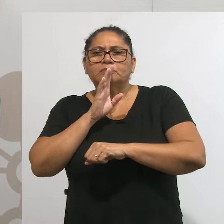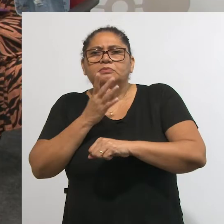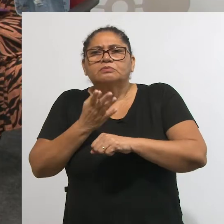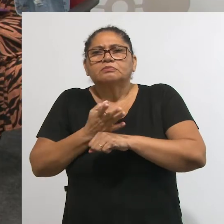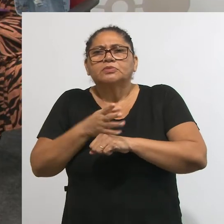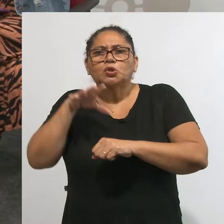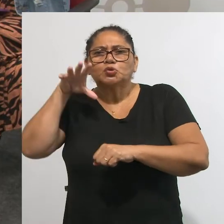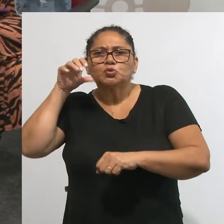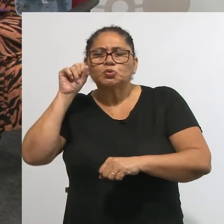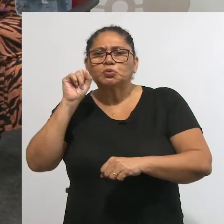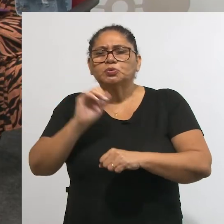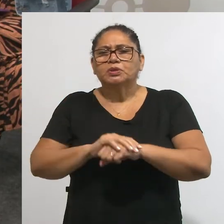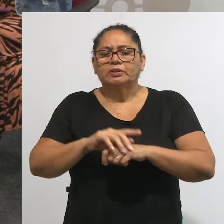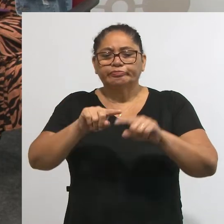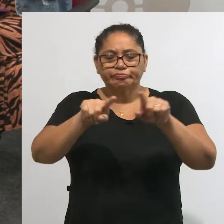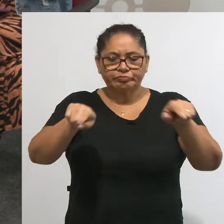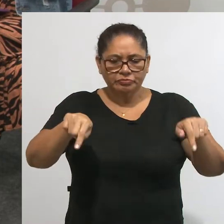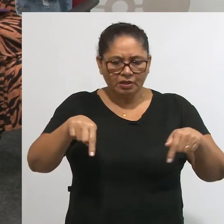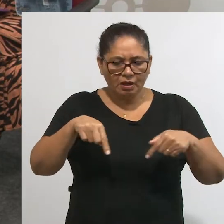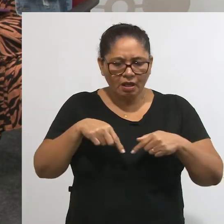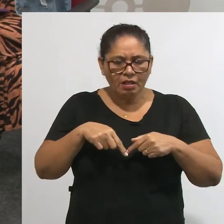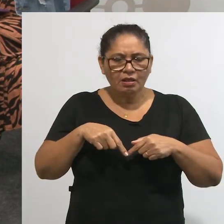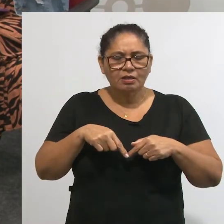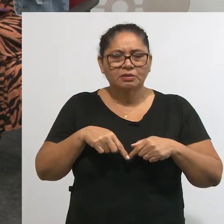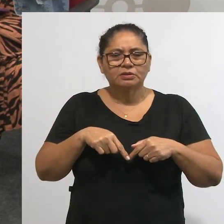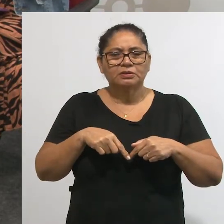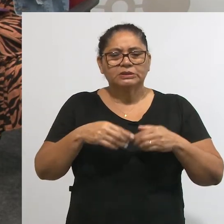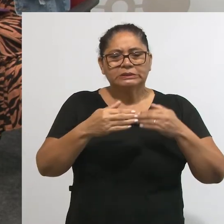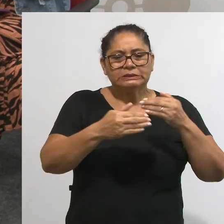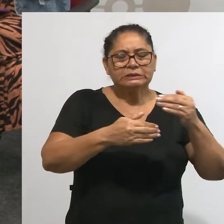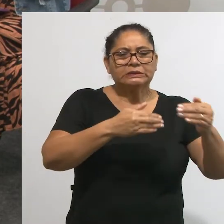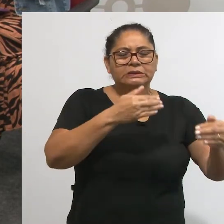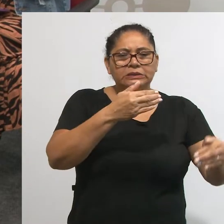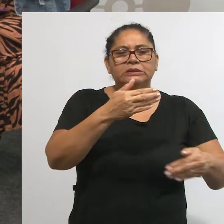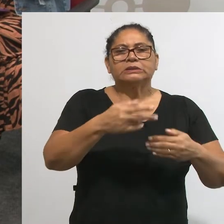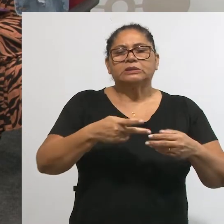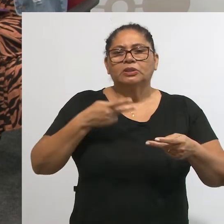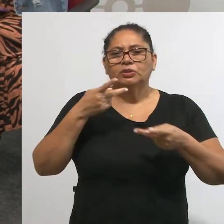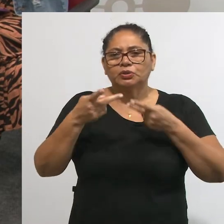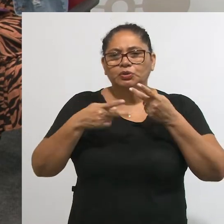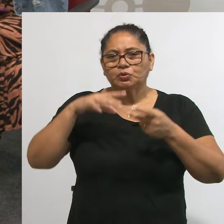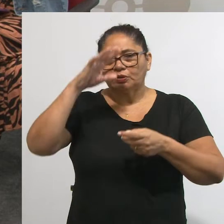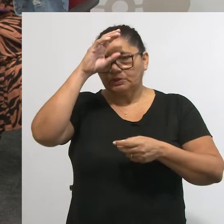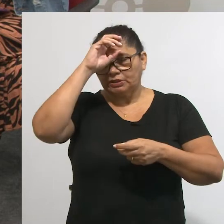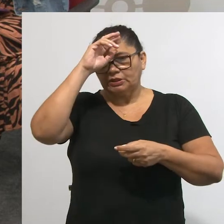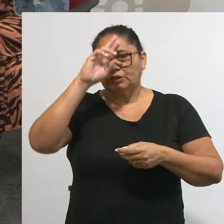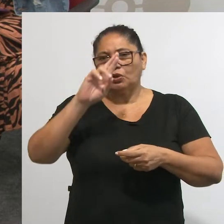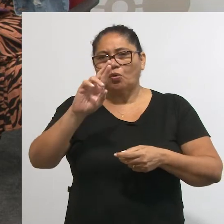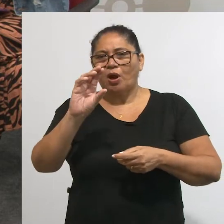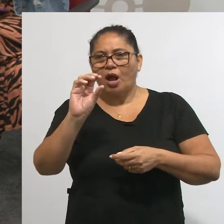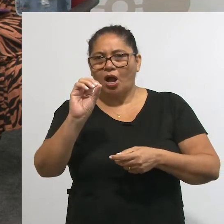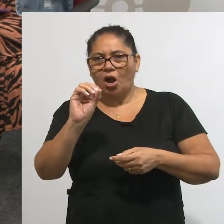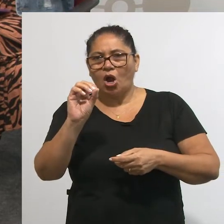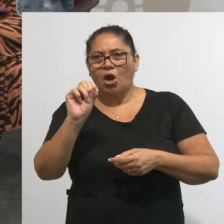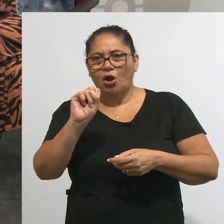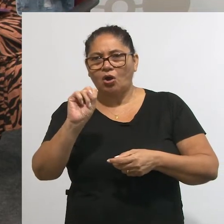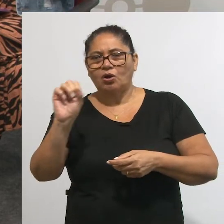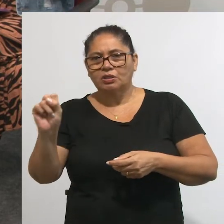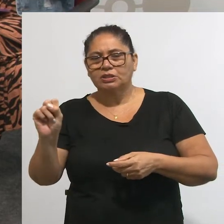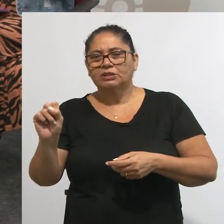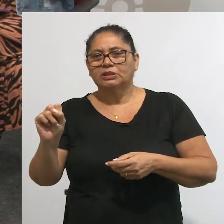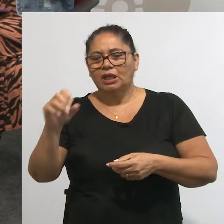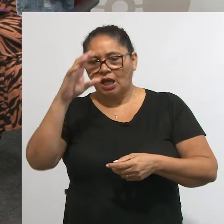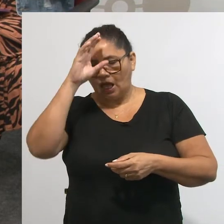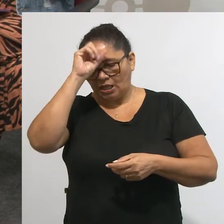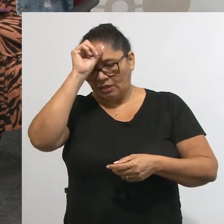as mesmas. Nós entramos aqui nessa sala, mas nós estamos neste processo de diálogo. Eu estou aprendendo com a Rosa está